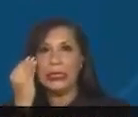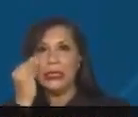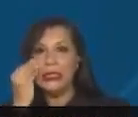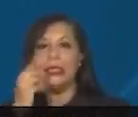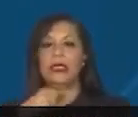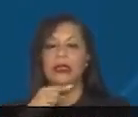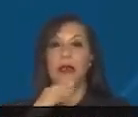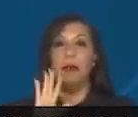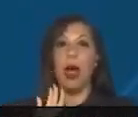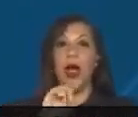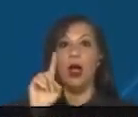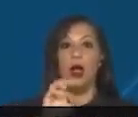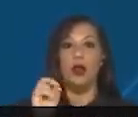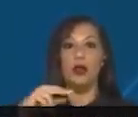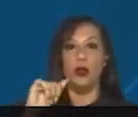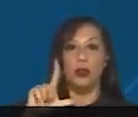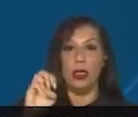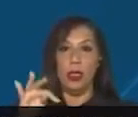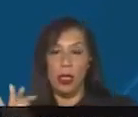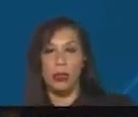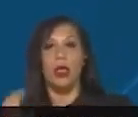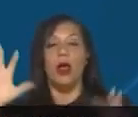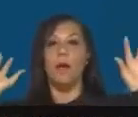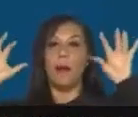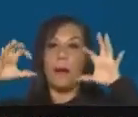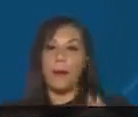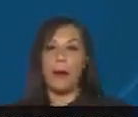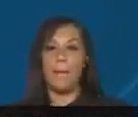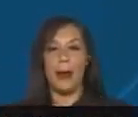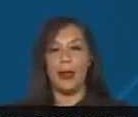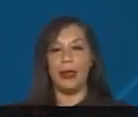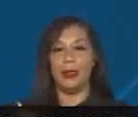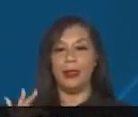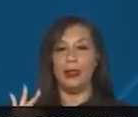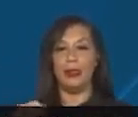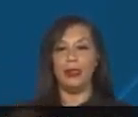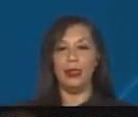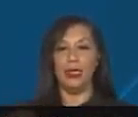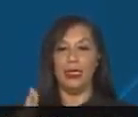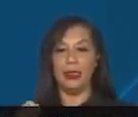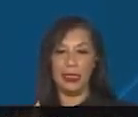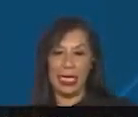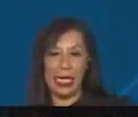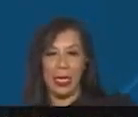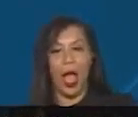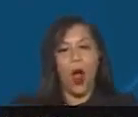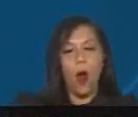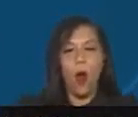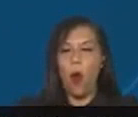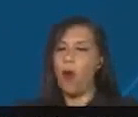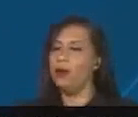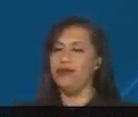na zona leste o temporal atingiu também o bairro de Itaquera muitas ruas ficaram totalmente